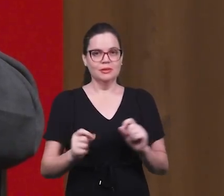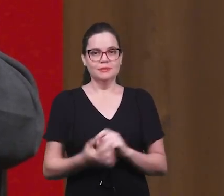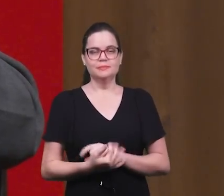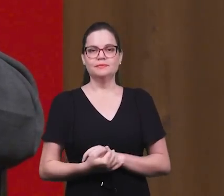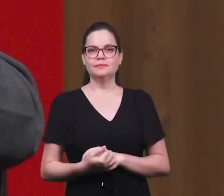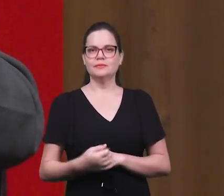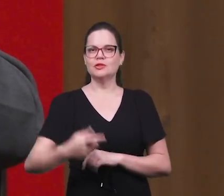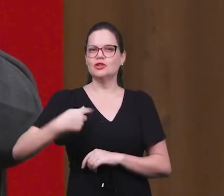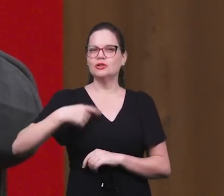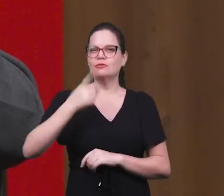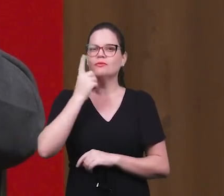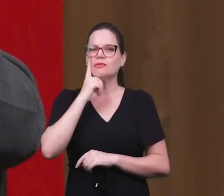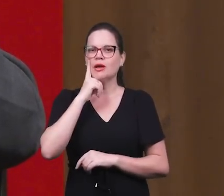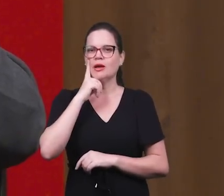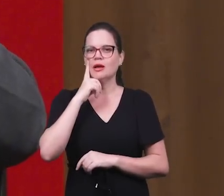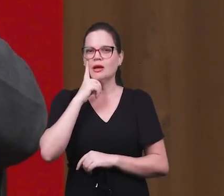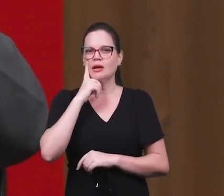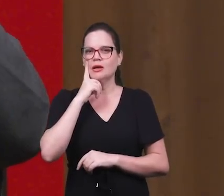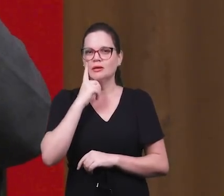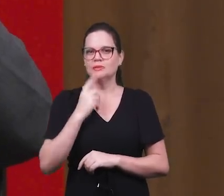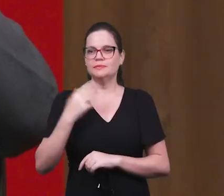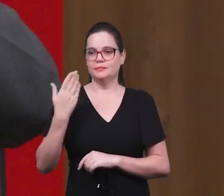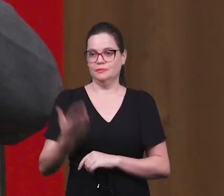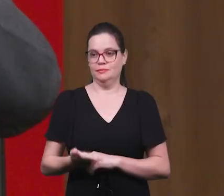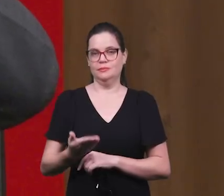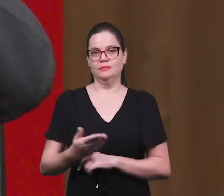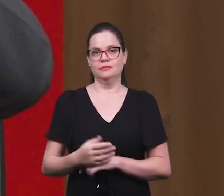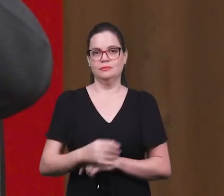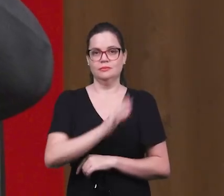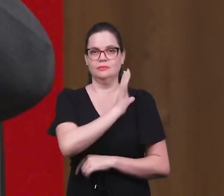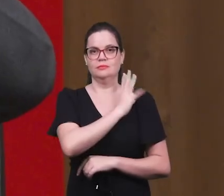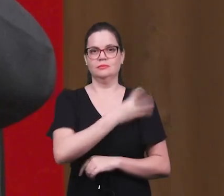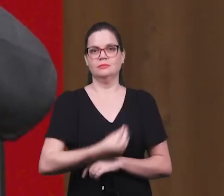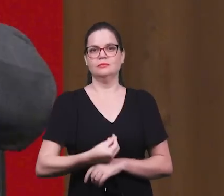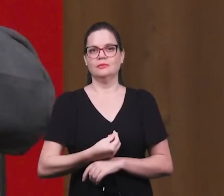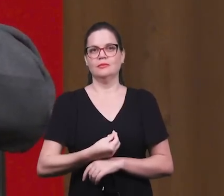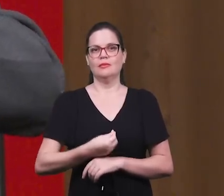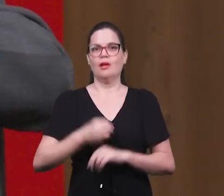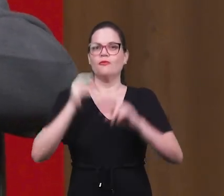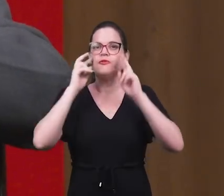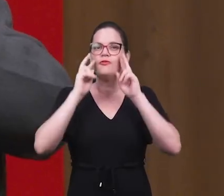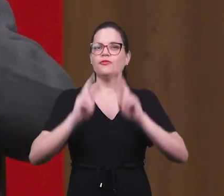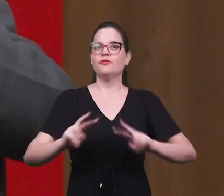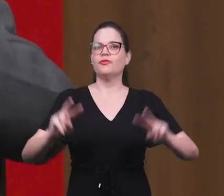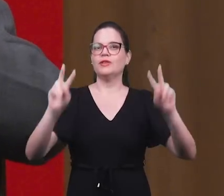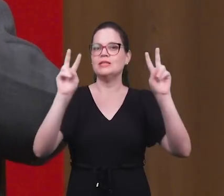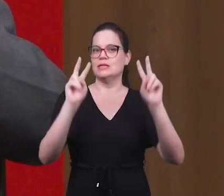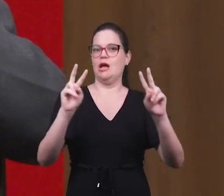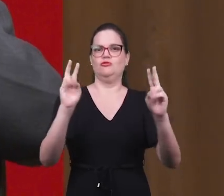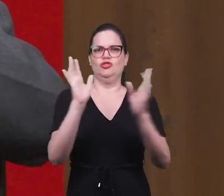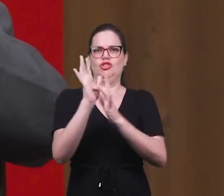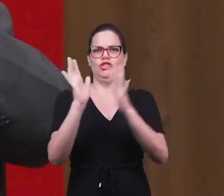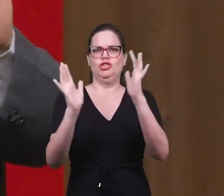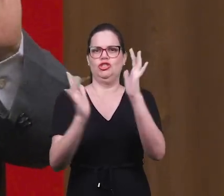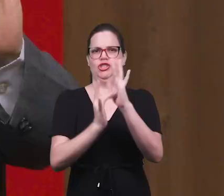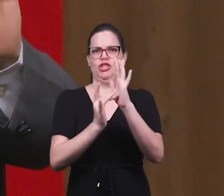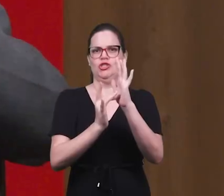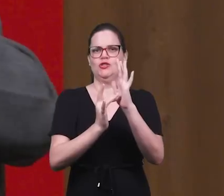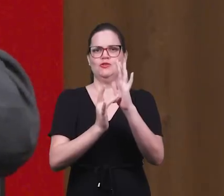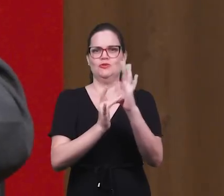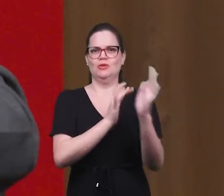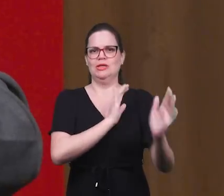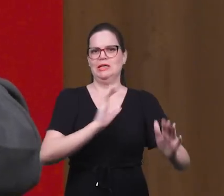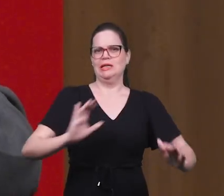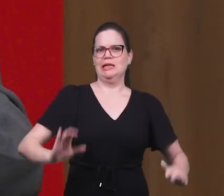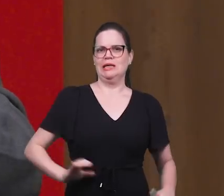que Constantino ele teve uma visão onde Cristo apareceu para ele. Isso não se pode dizer que foi uma revelação,